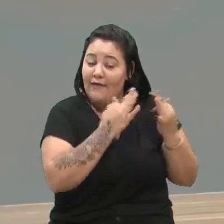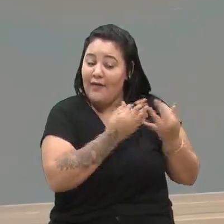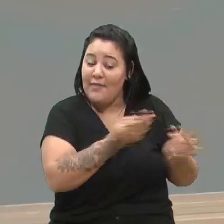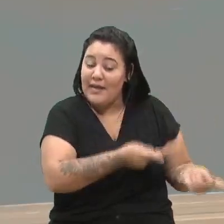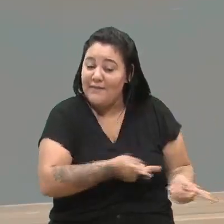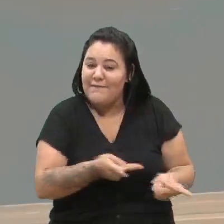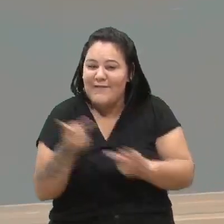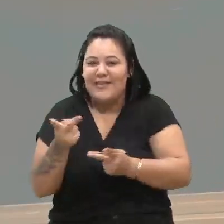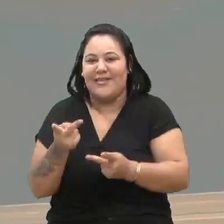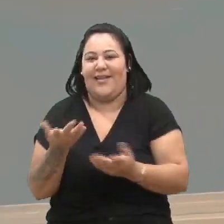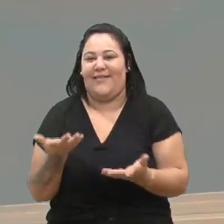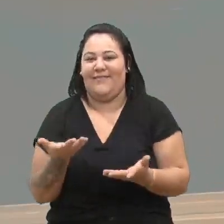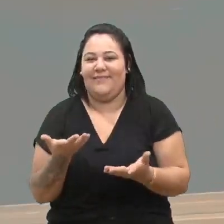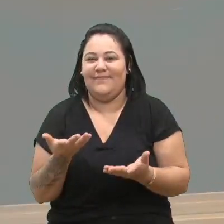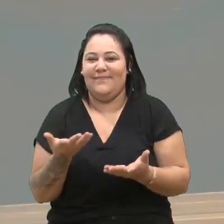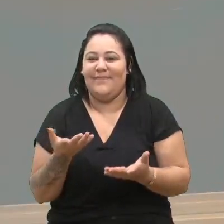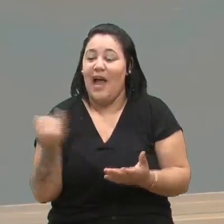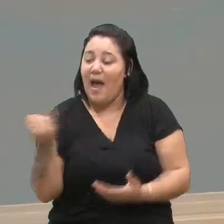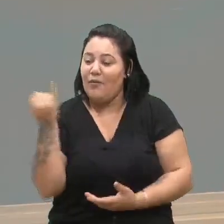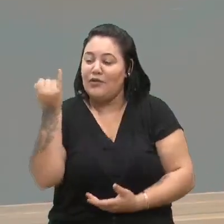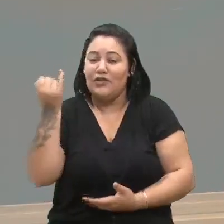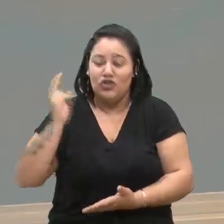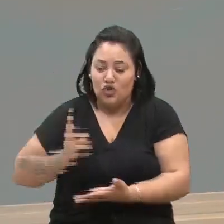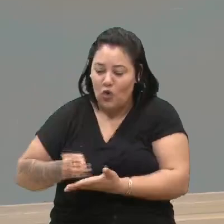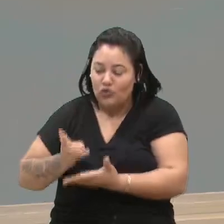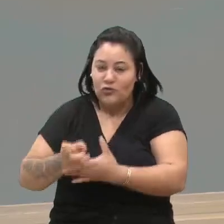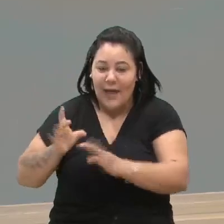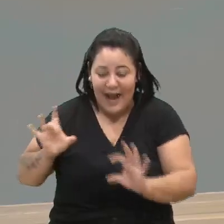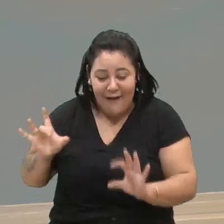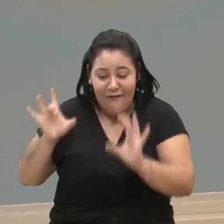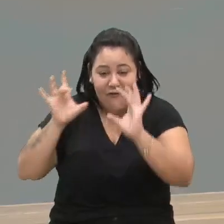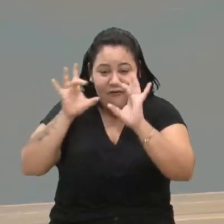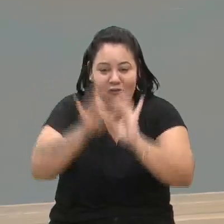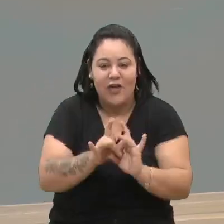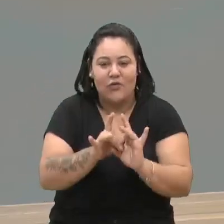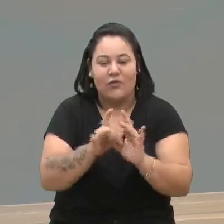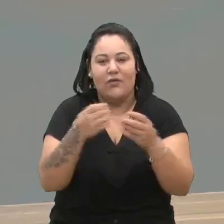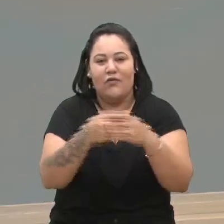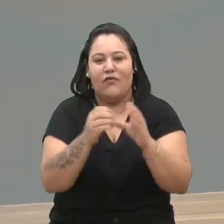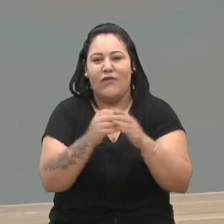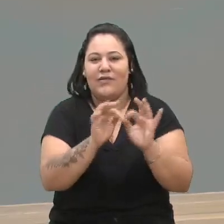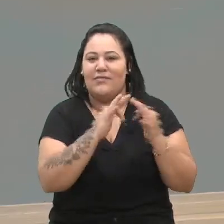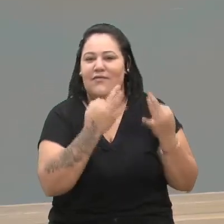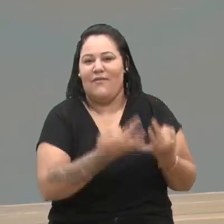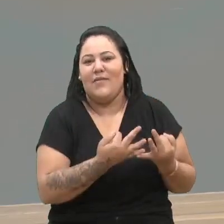família. A importância de manter o vínculo com a família. Então, por